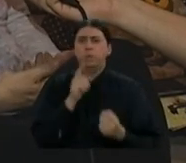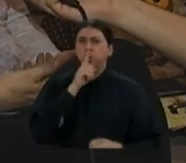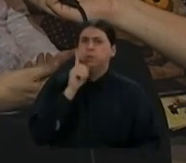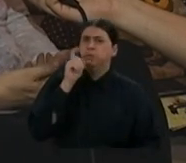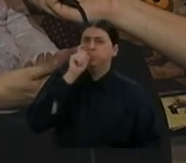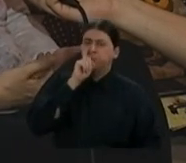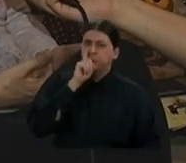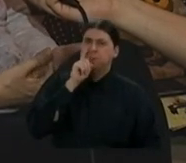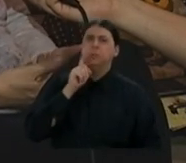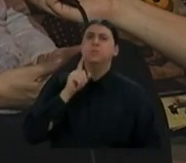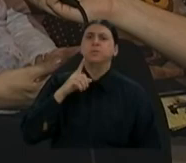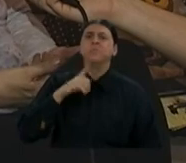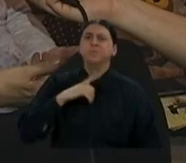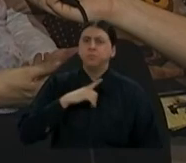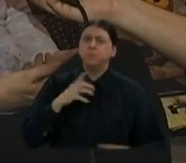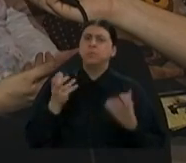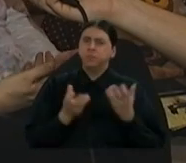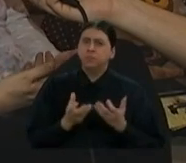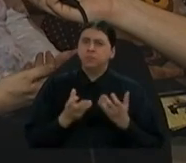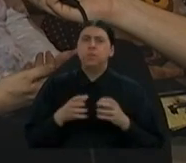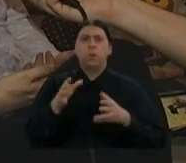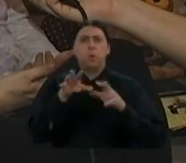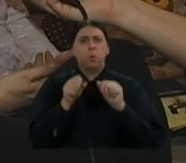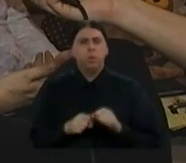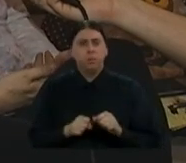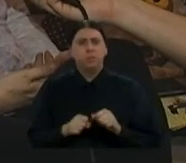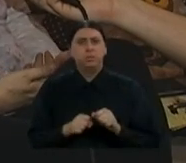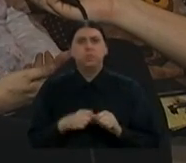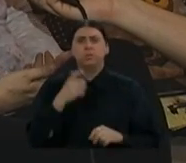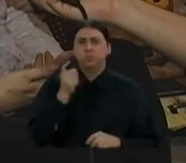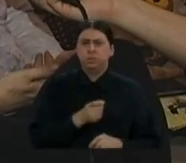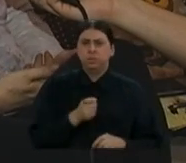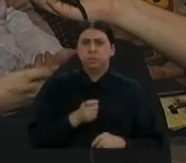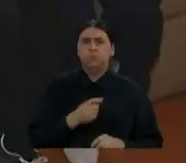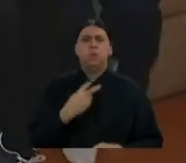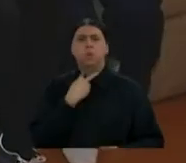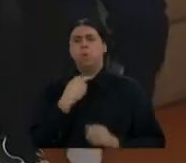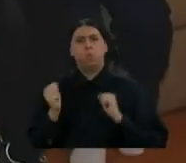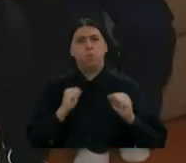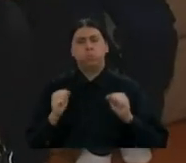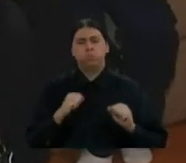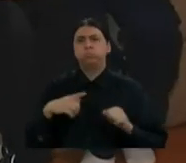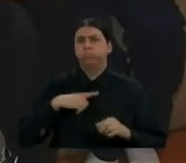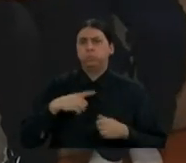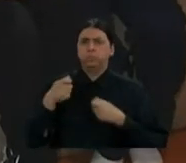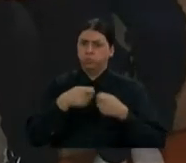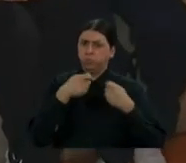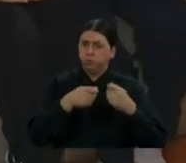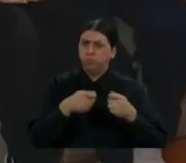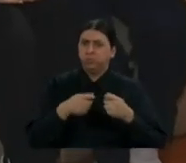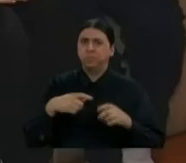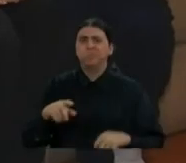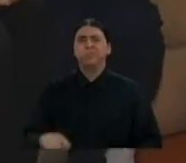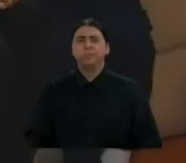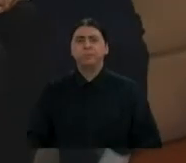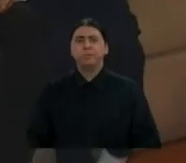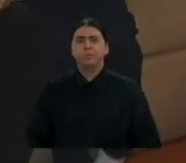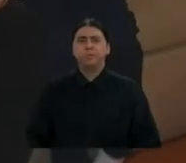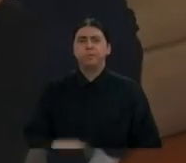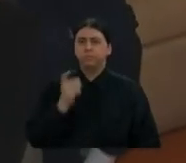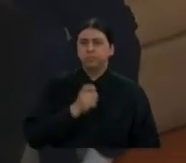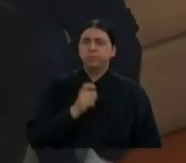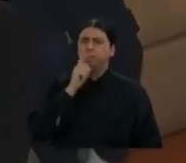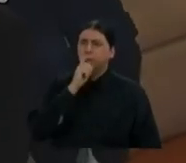sejam abertos para acolhê las como elas são então acho que não pode trazer uma forçação de barra para ser pai ou mãe adotivo